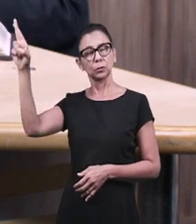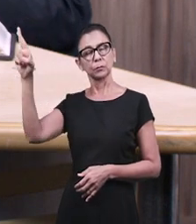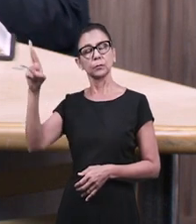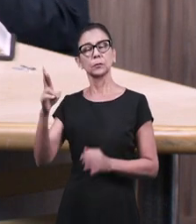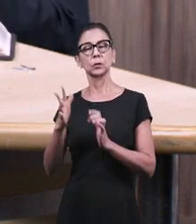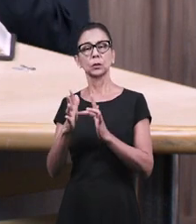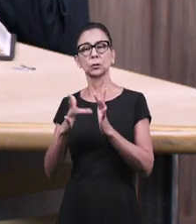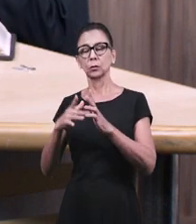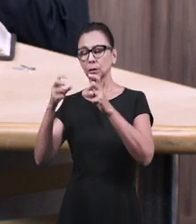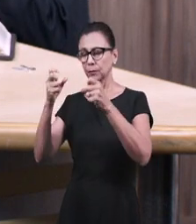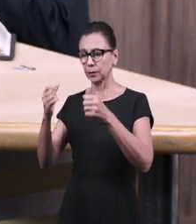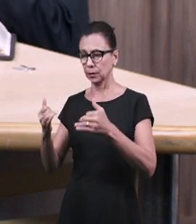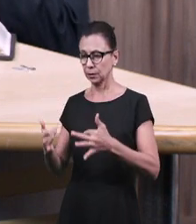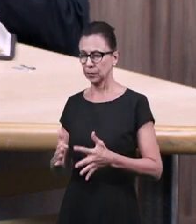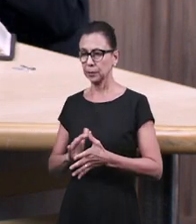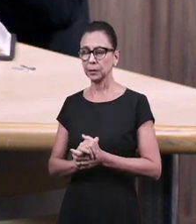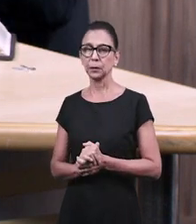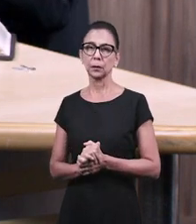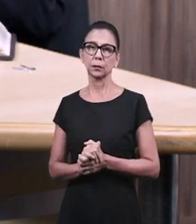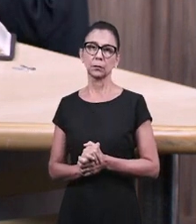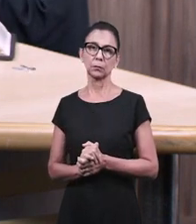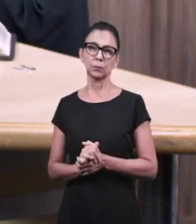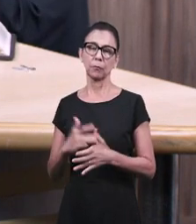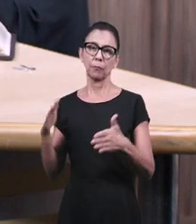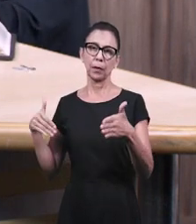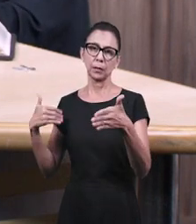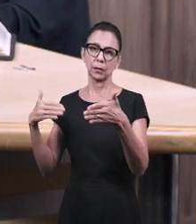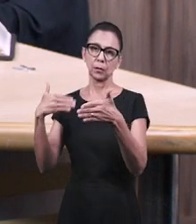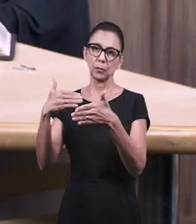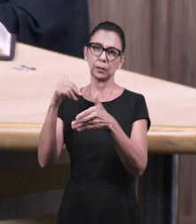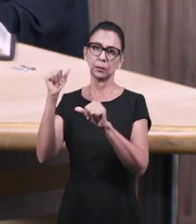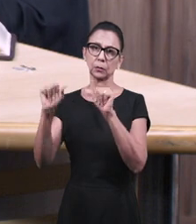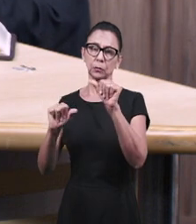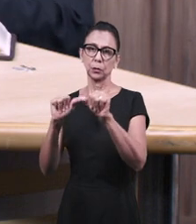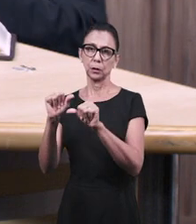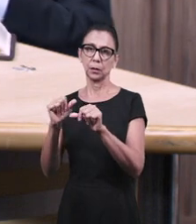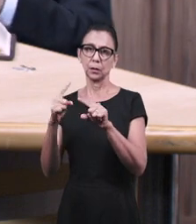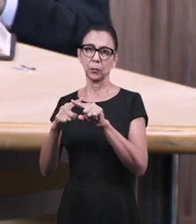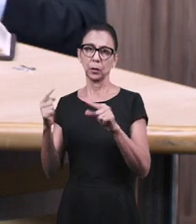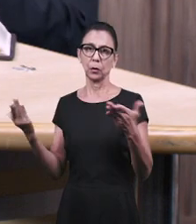acontecer quando o nosso templo hoje está na eternidade.